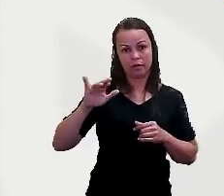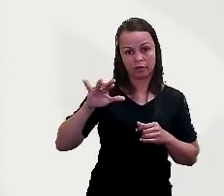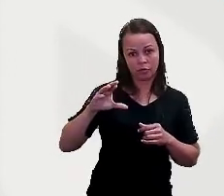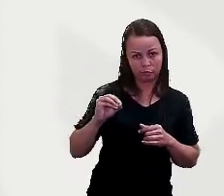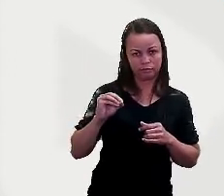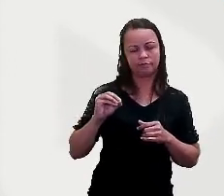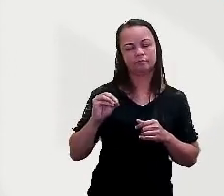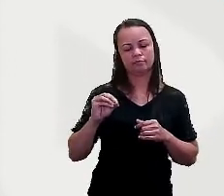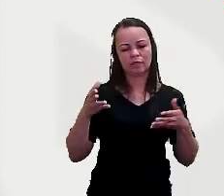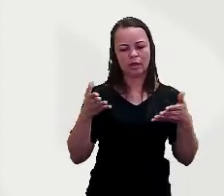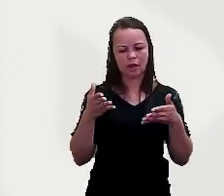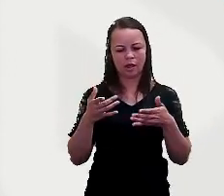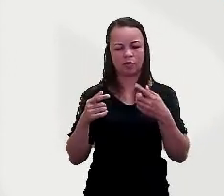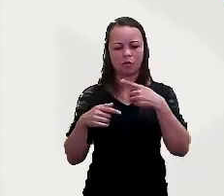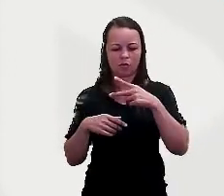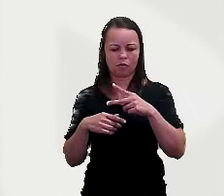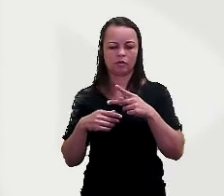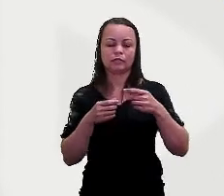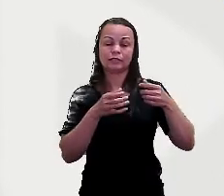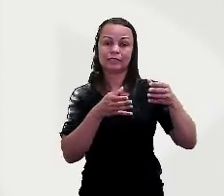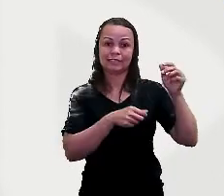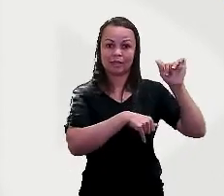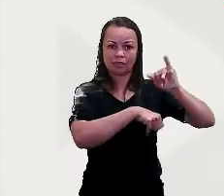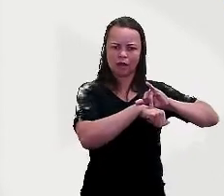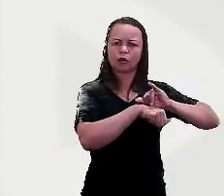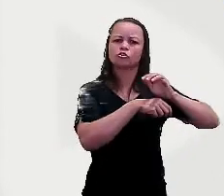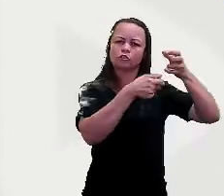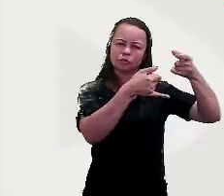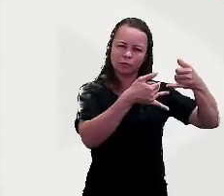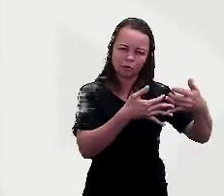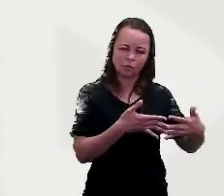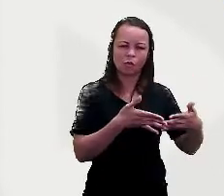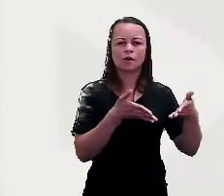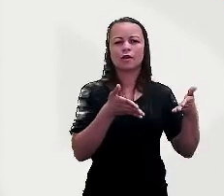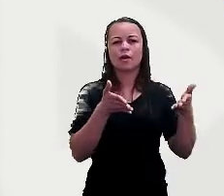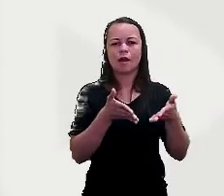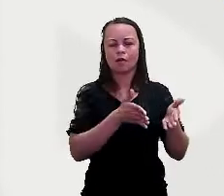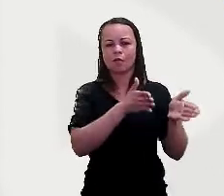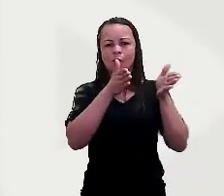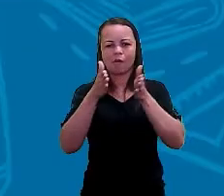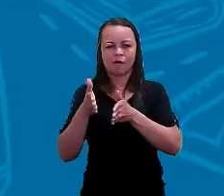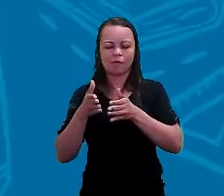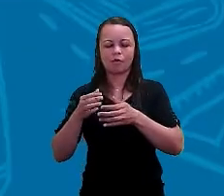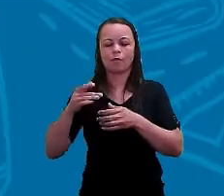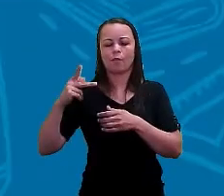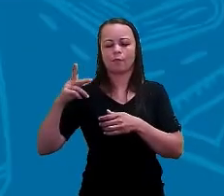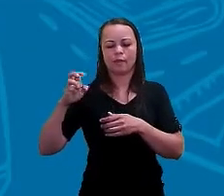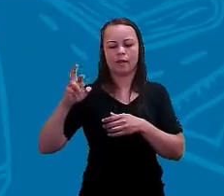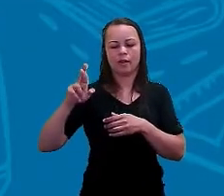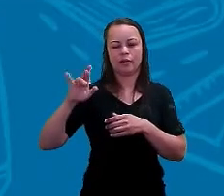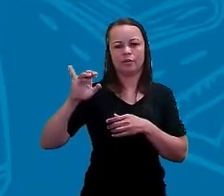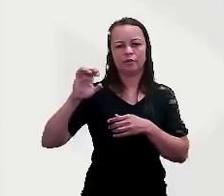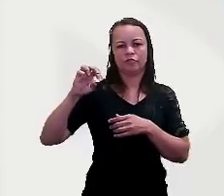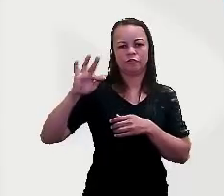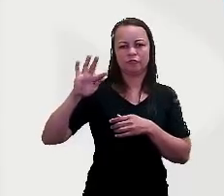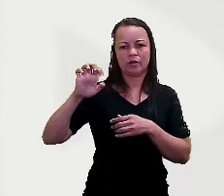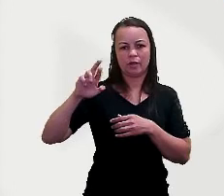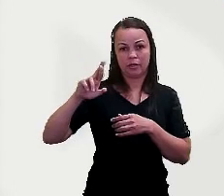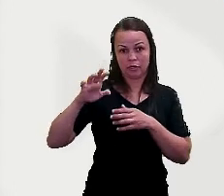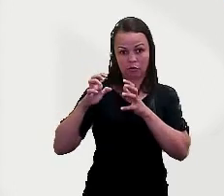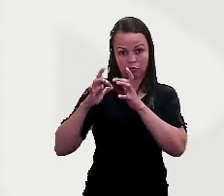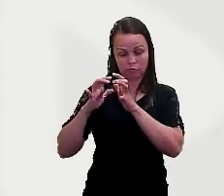Agora a gente vai falar um pouquinho mais do sistema nervoso periférico, porque a gente pode categorizar e fazer novas divisões. Então, o sistema nervoso periférico, a gente tem o sistema